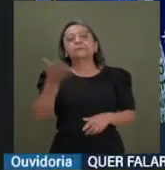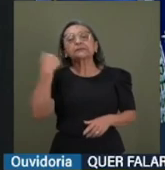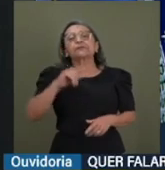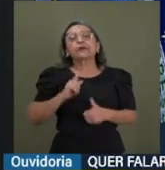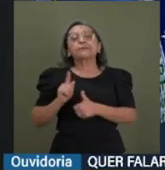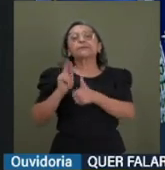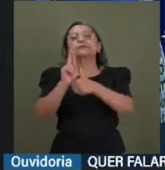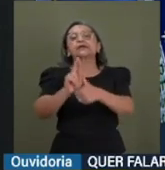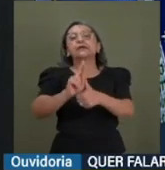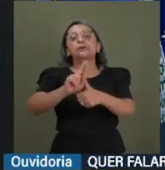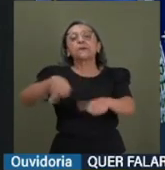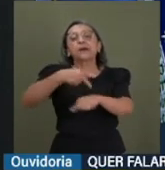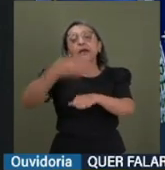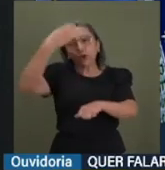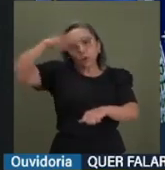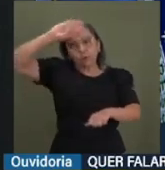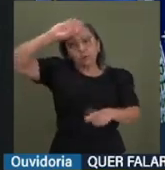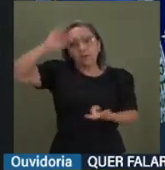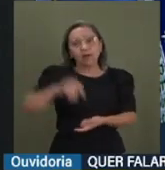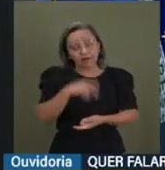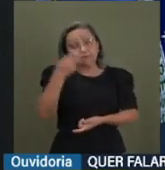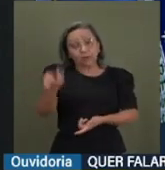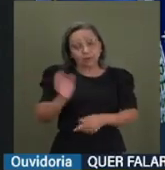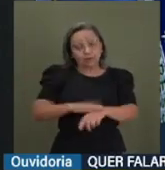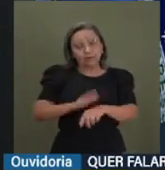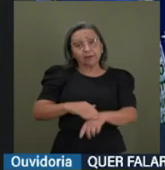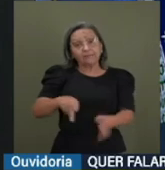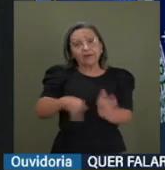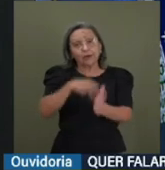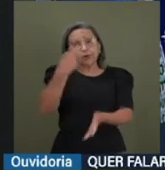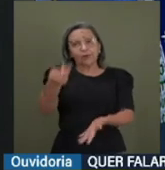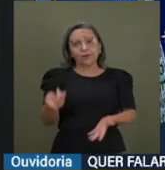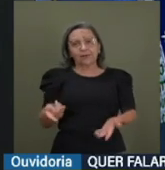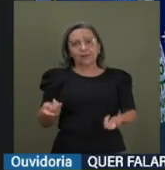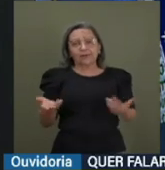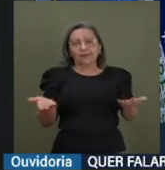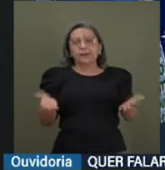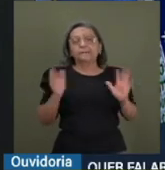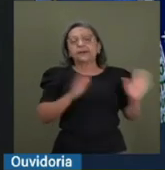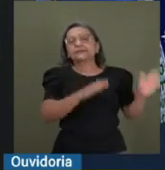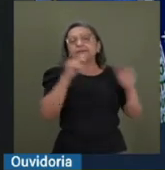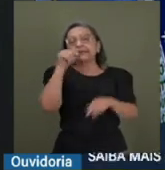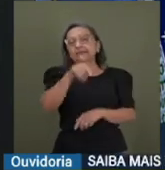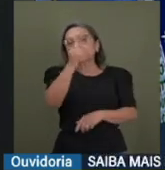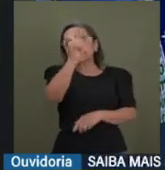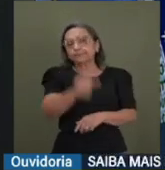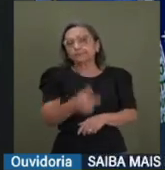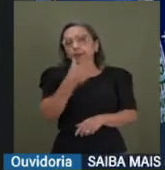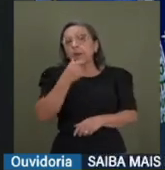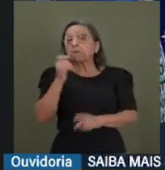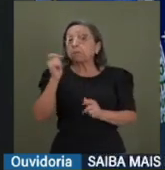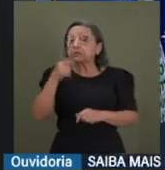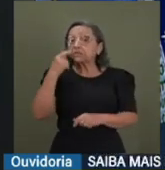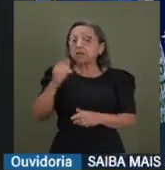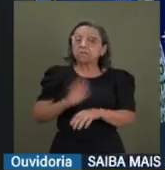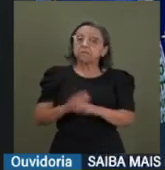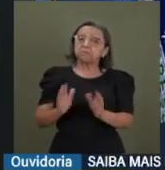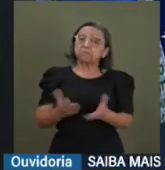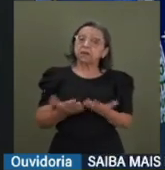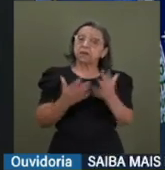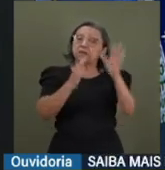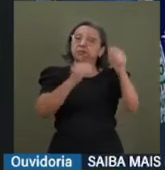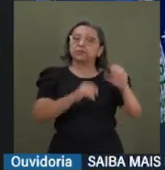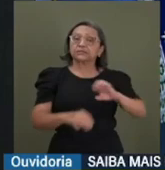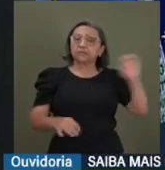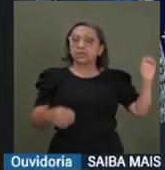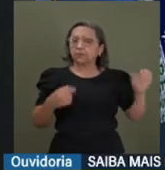isso. Não precisou ninguém falar por ele. Ele próprio disse isso. Mas Che Guevara pode ser homenageado pela esquerda, não tem problema, e